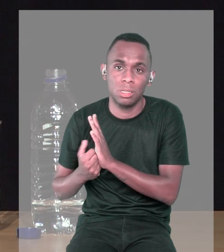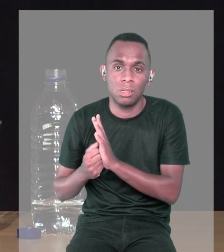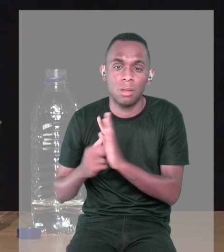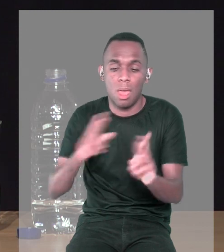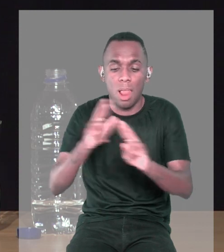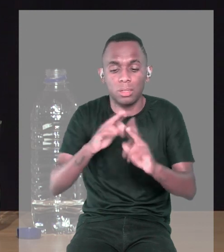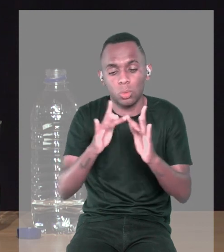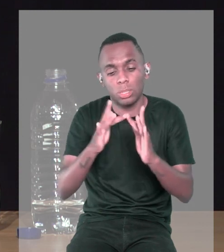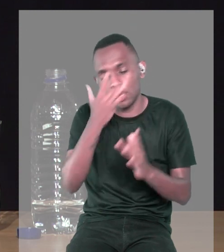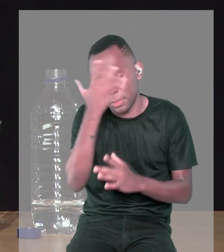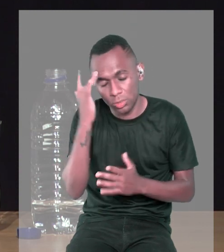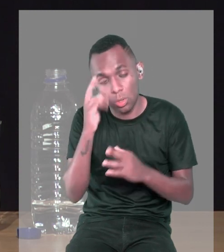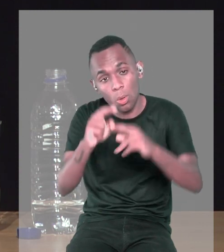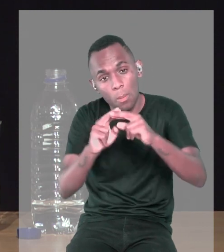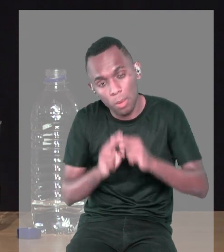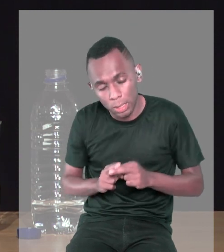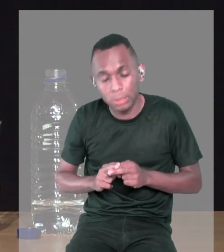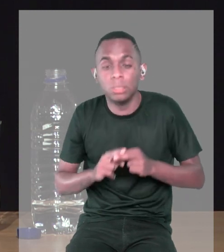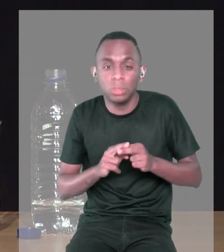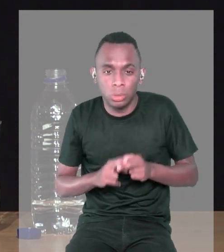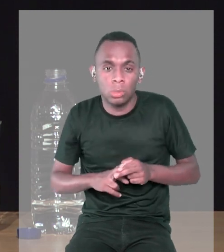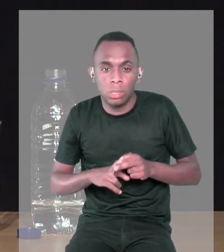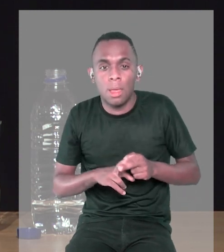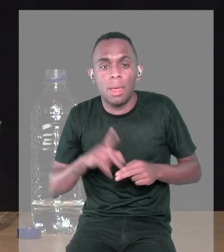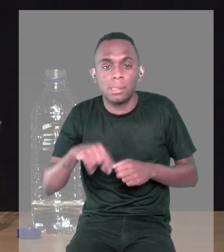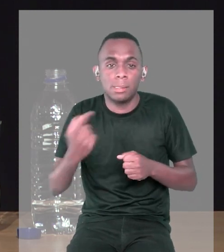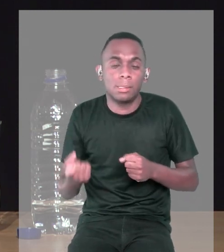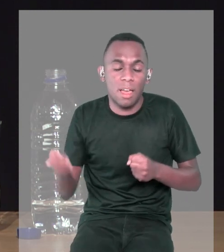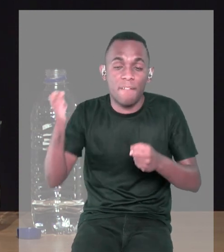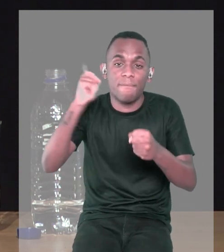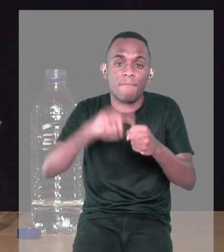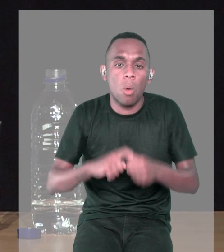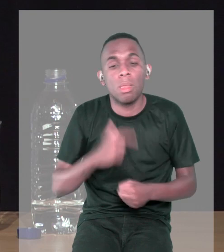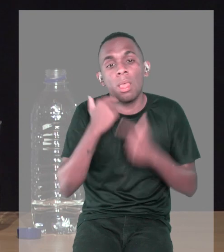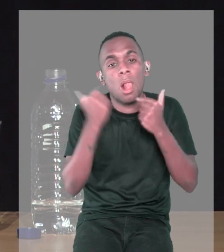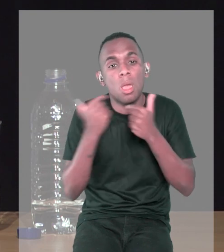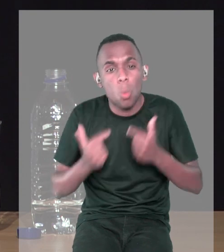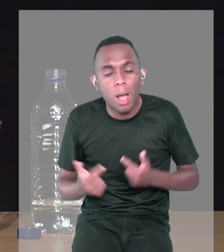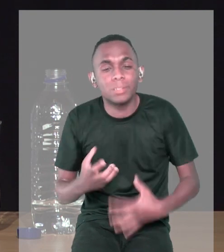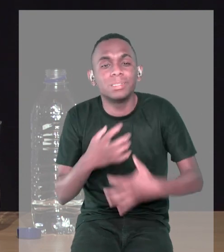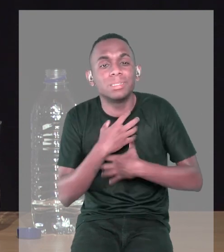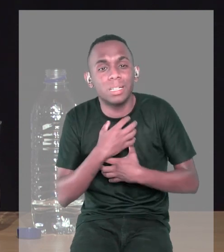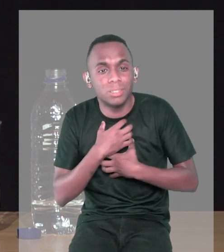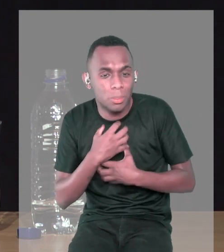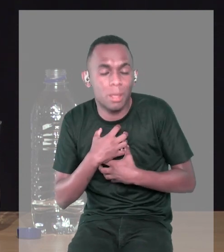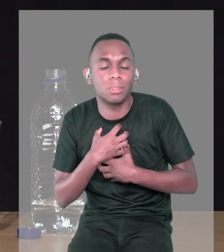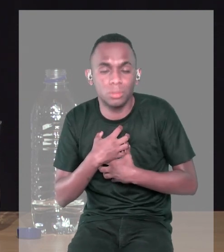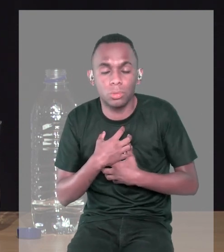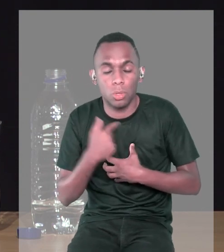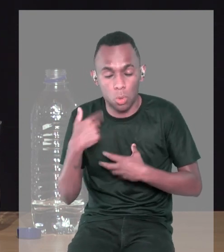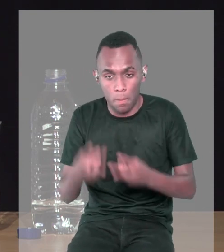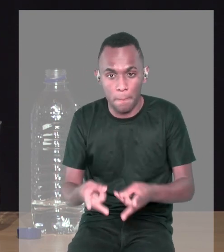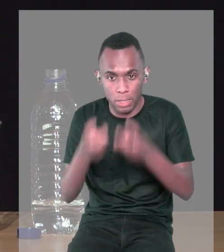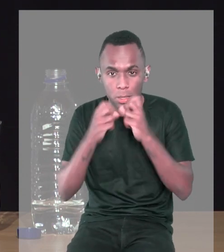essa linguagem, essa sensibilidade romântica, a meu ver, pode nos dar o que pensar sobre a